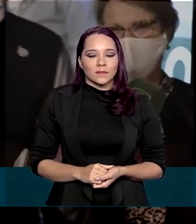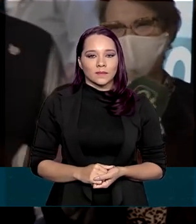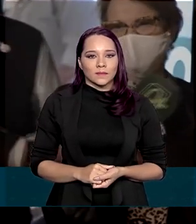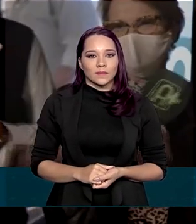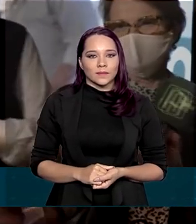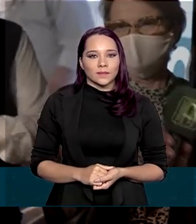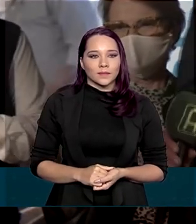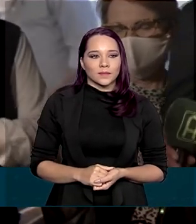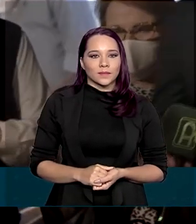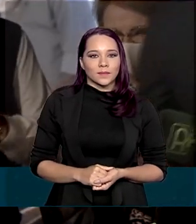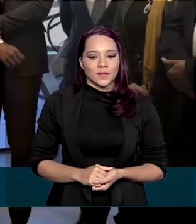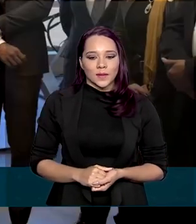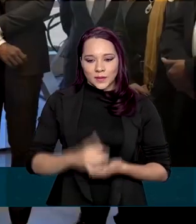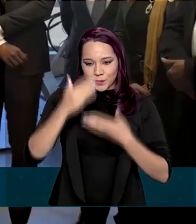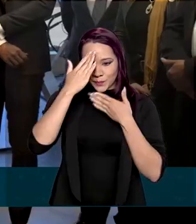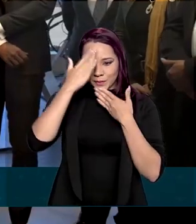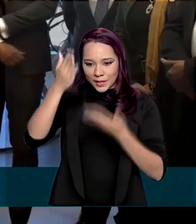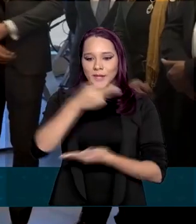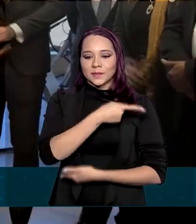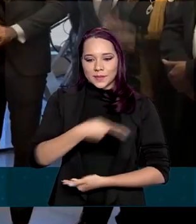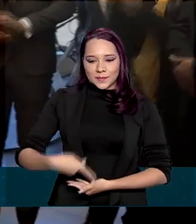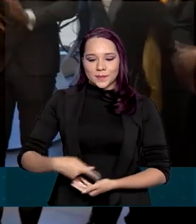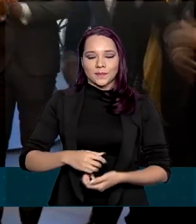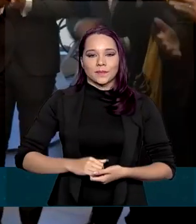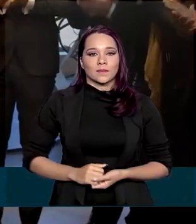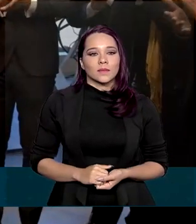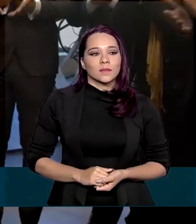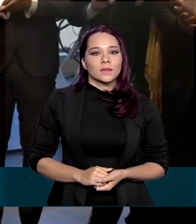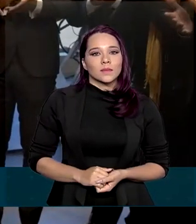Dr. Jair Bolsonaro. Muito obrigado, presidente.